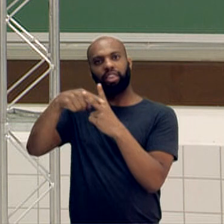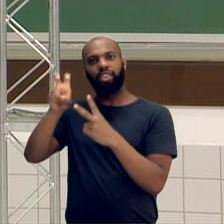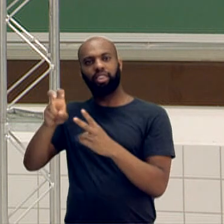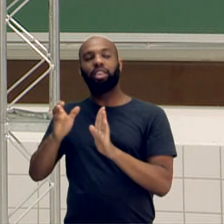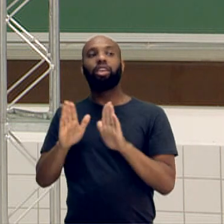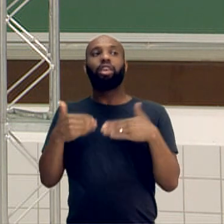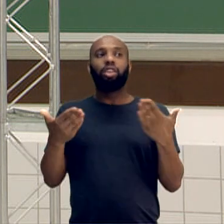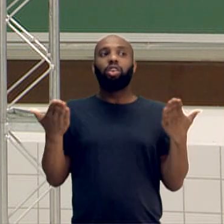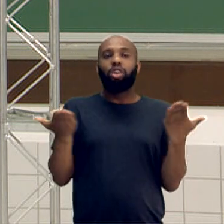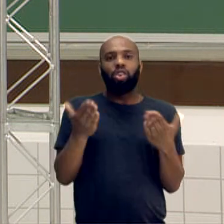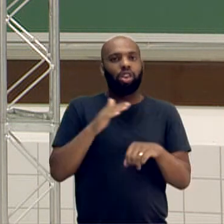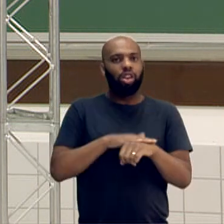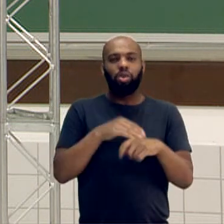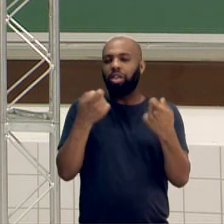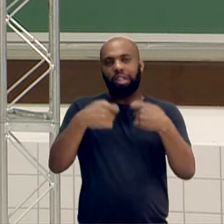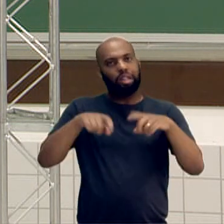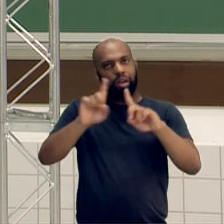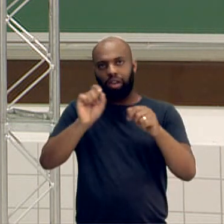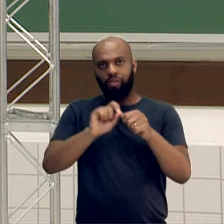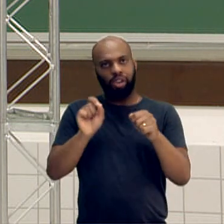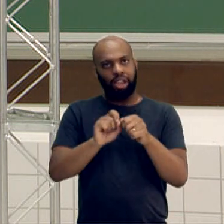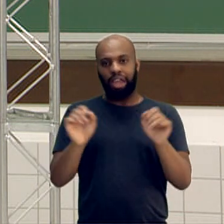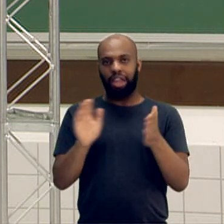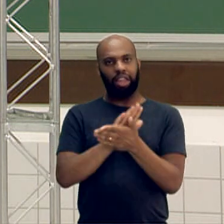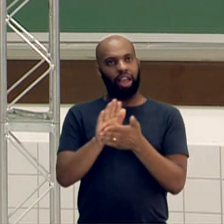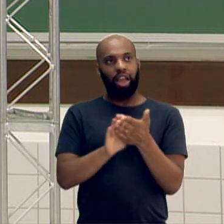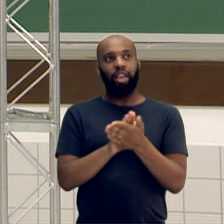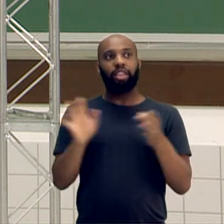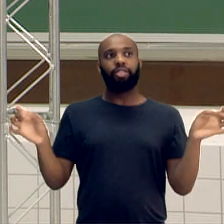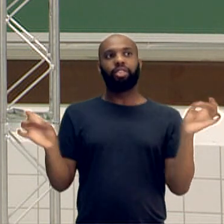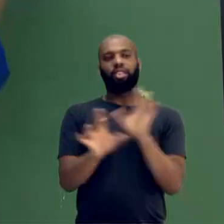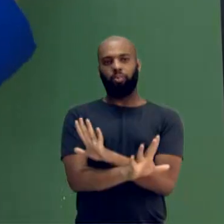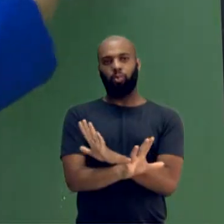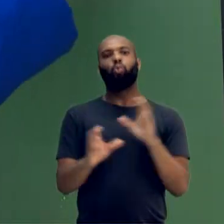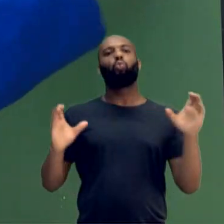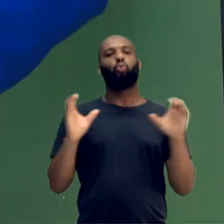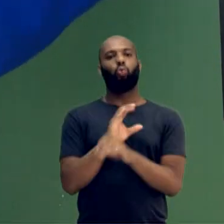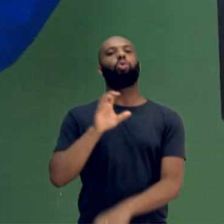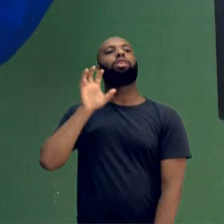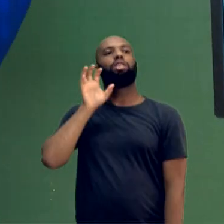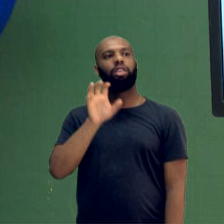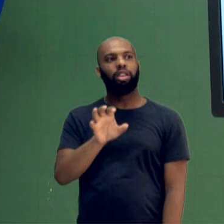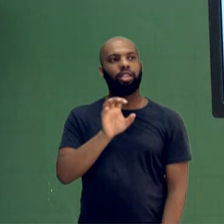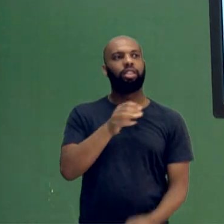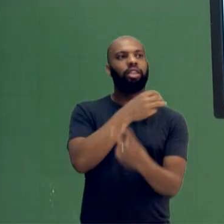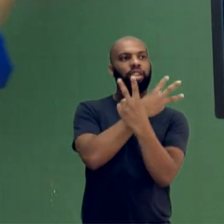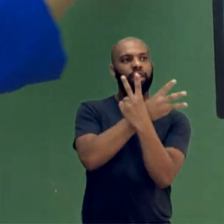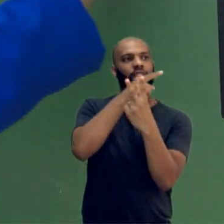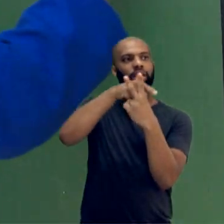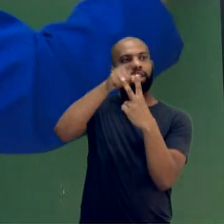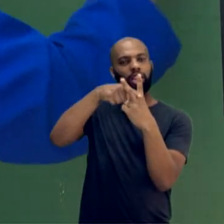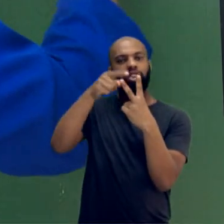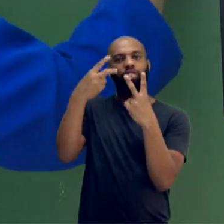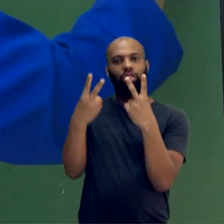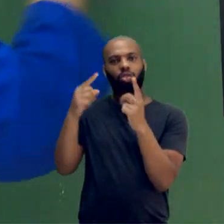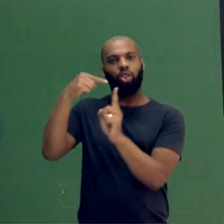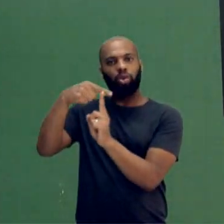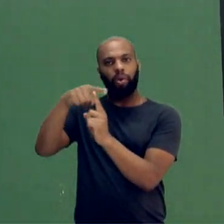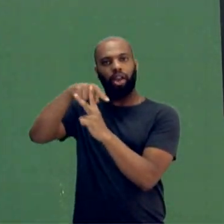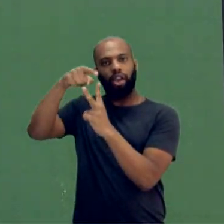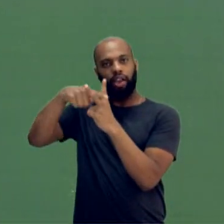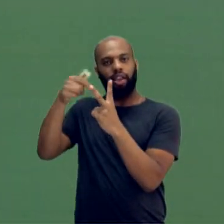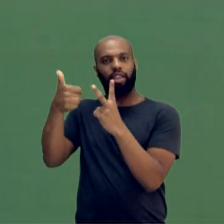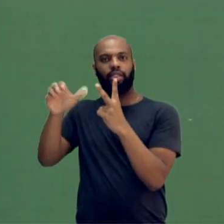nesse momento, não é o objetivo dessa questão, ok? Finalizamos desta forma, aqui,